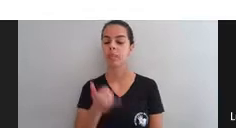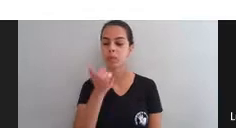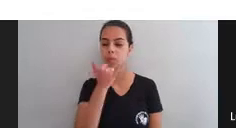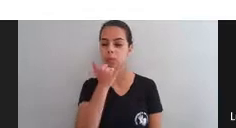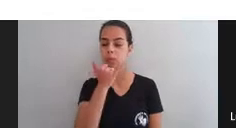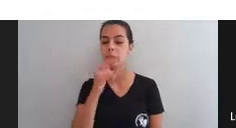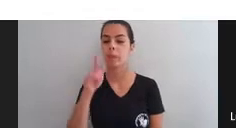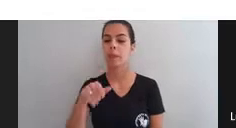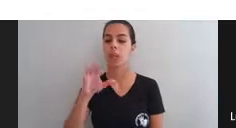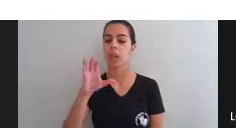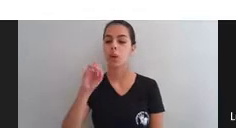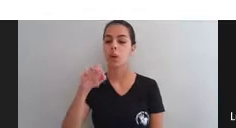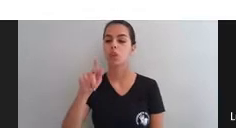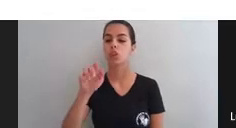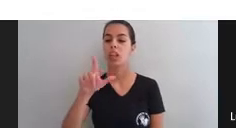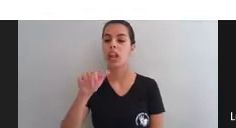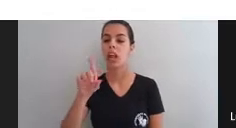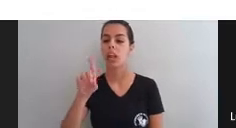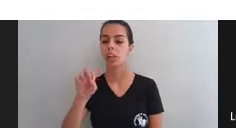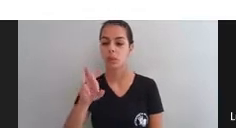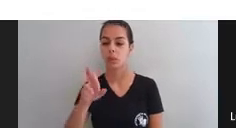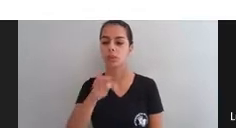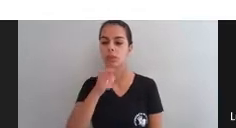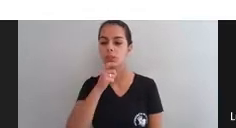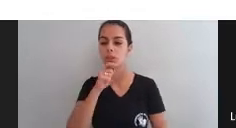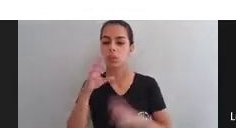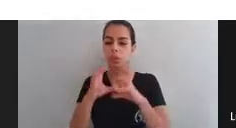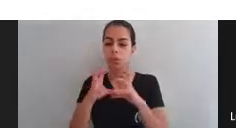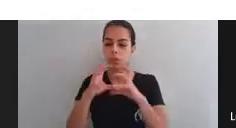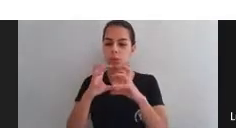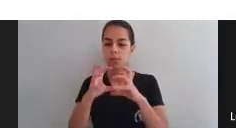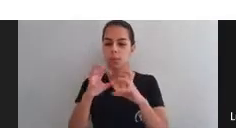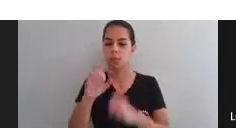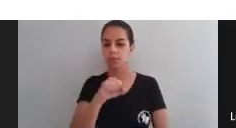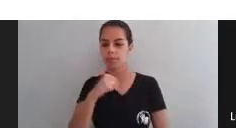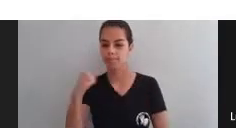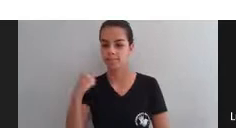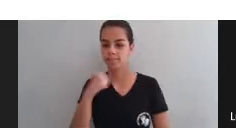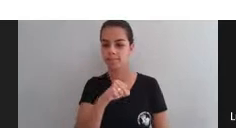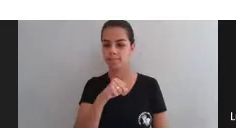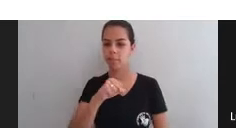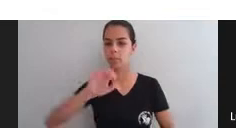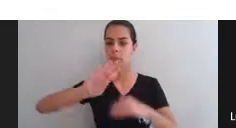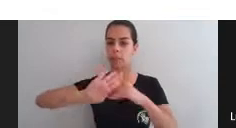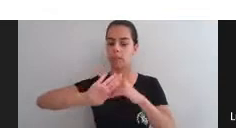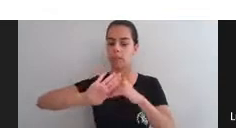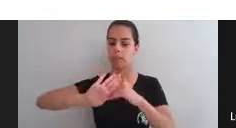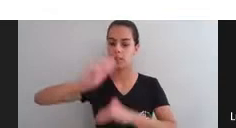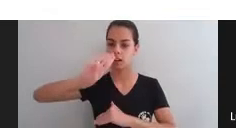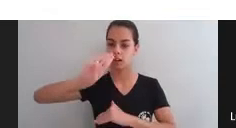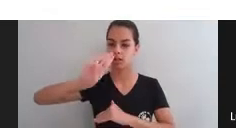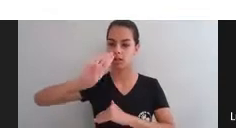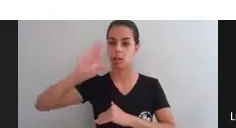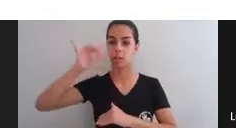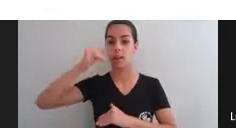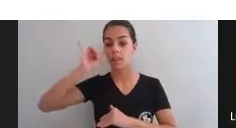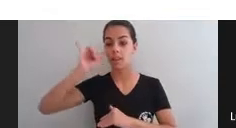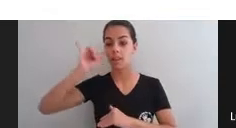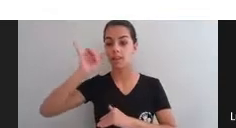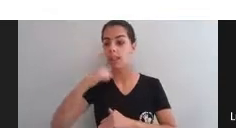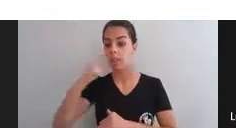Bem, o congelador, ai, ele fica bem isolado ali, exatamente para não ficar perdendo